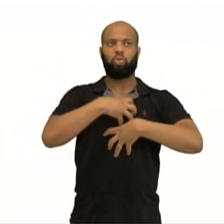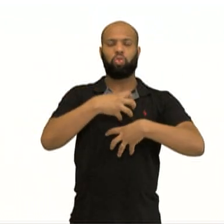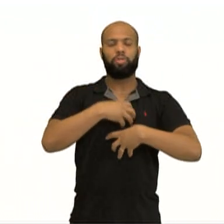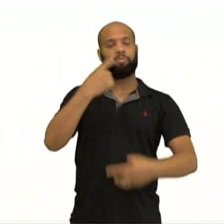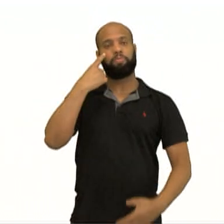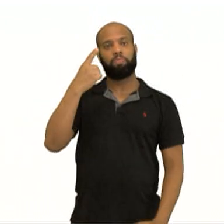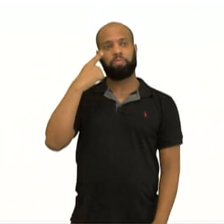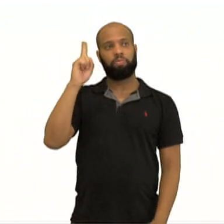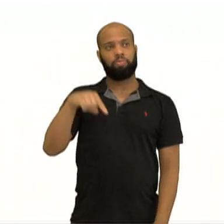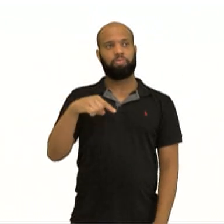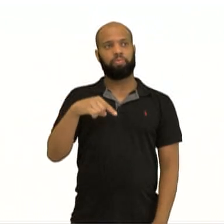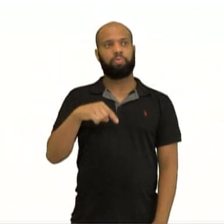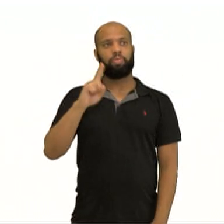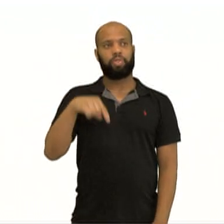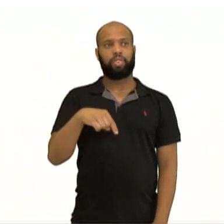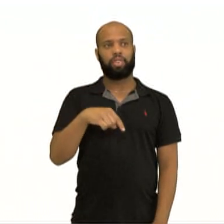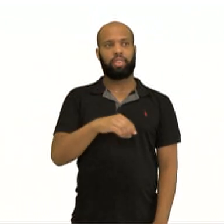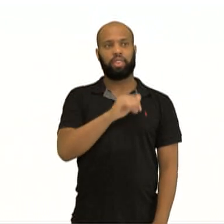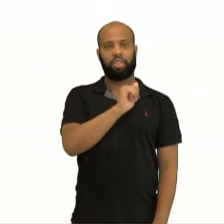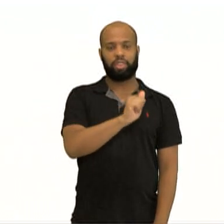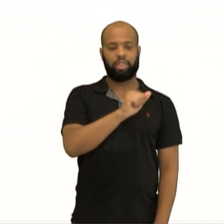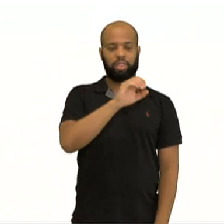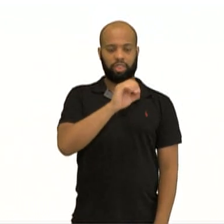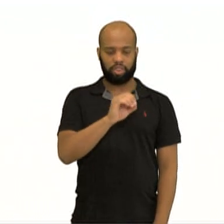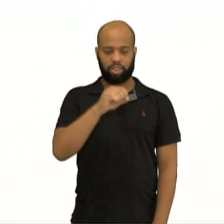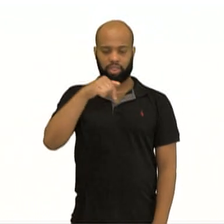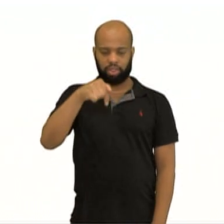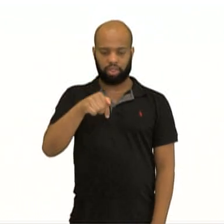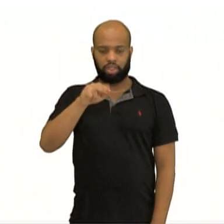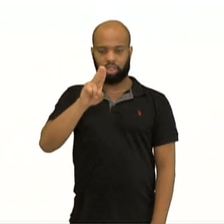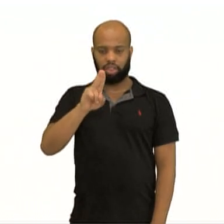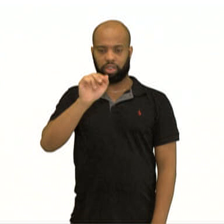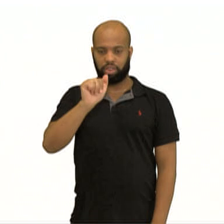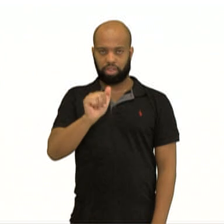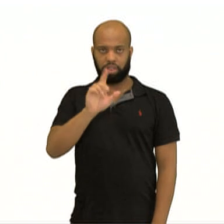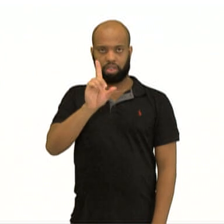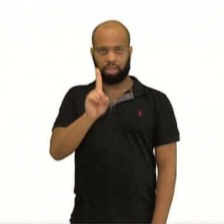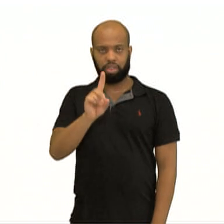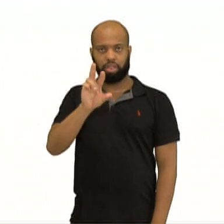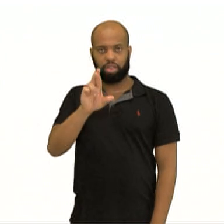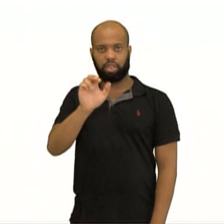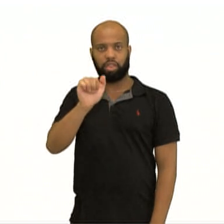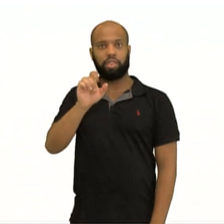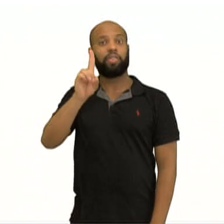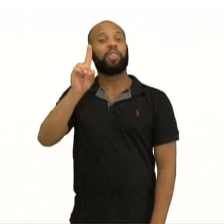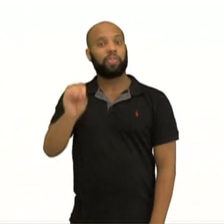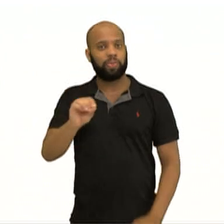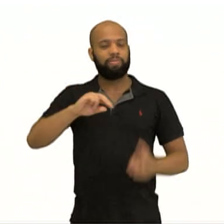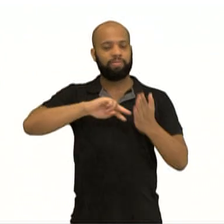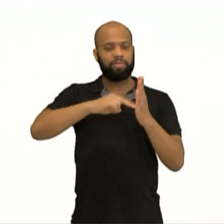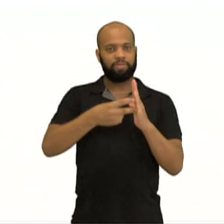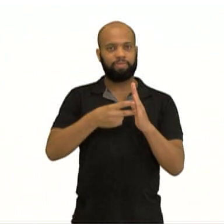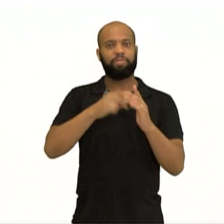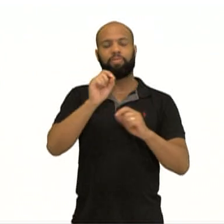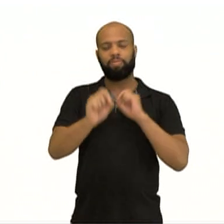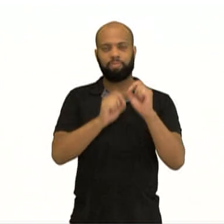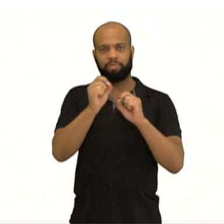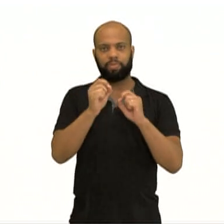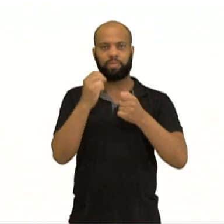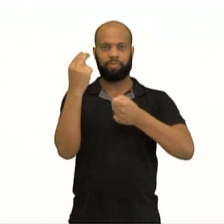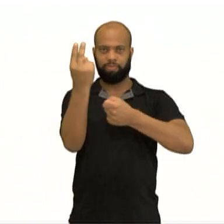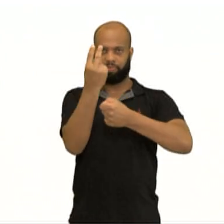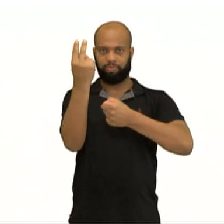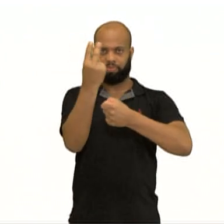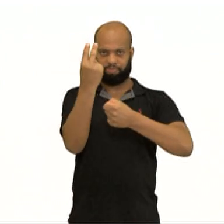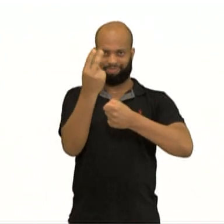o expoente 2. Ao quadrado, ó, eu posso dizer que é o quadrado de 4, ou 4 elevado ao quadrado, ou 4